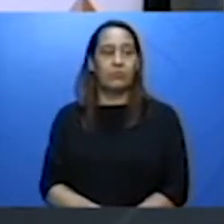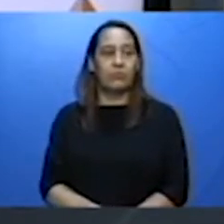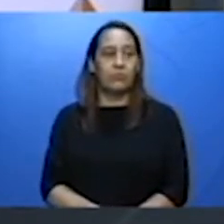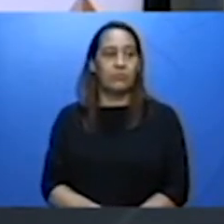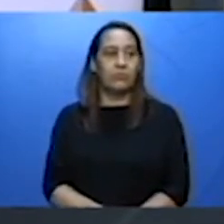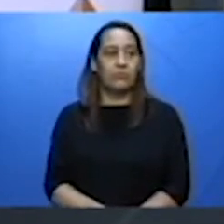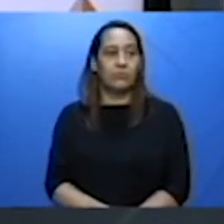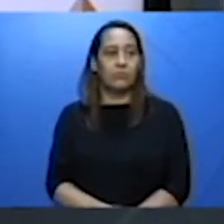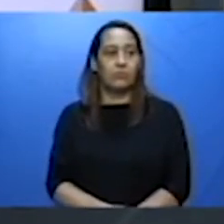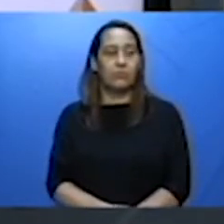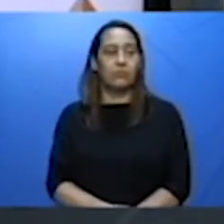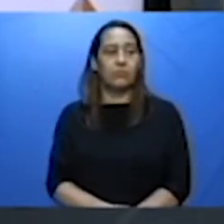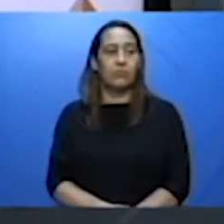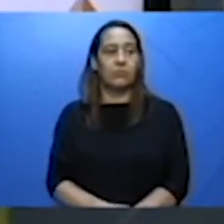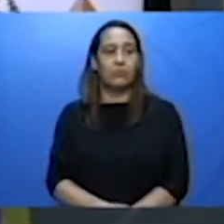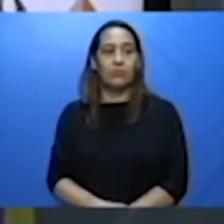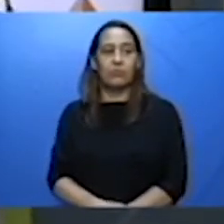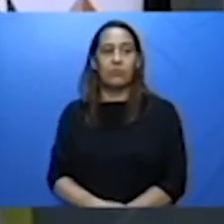59.